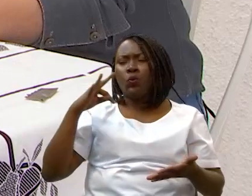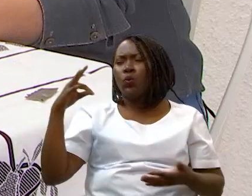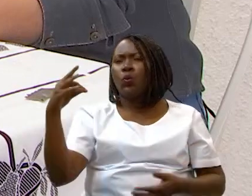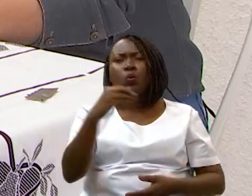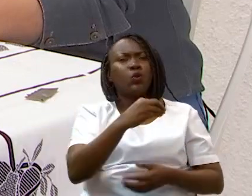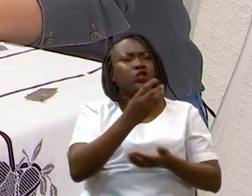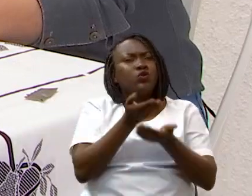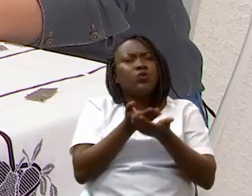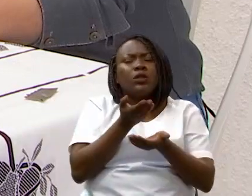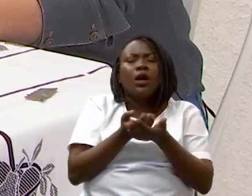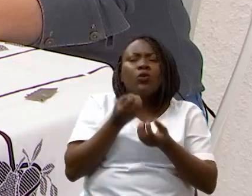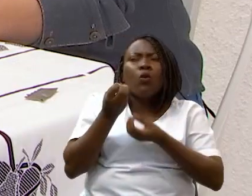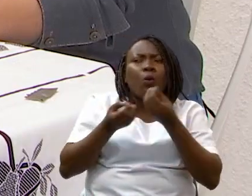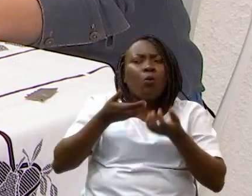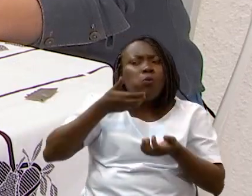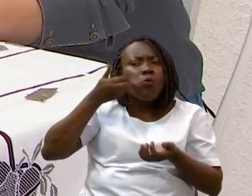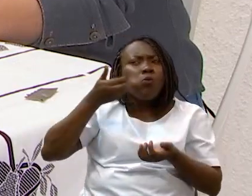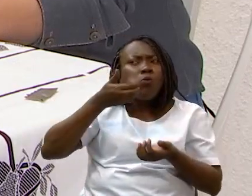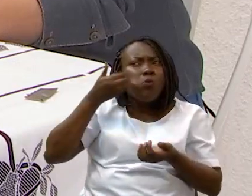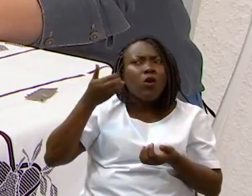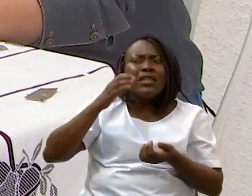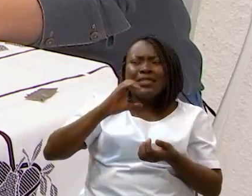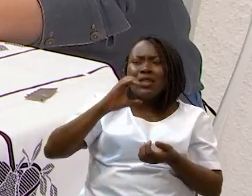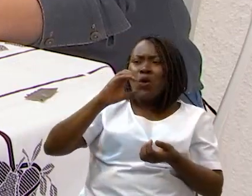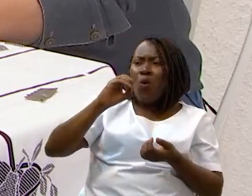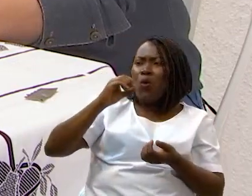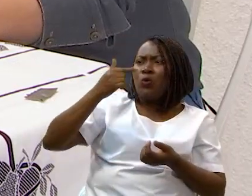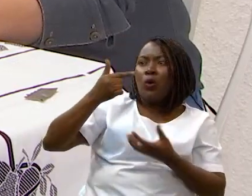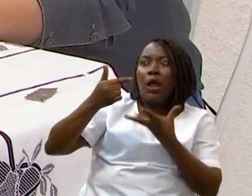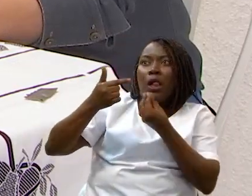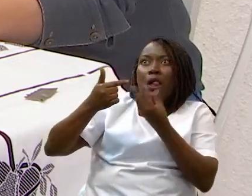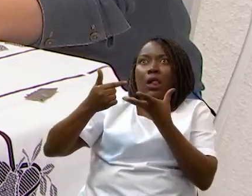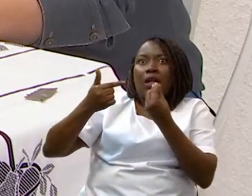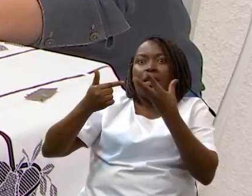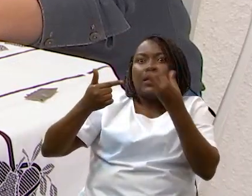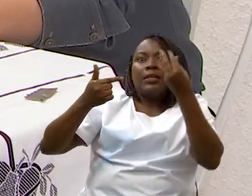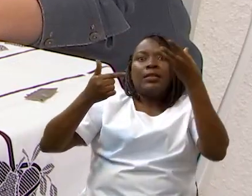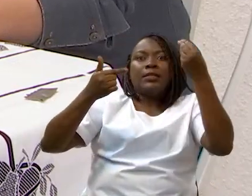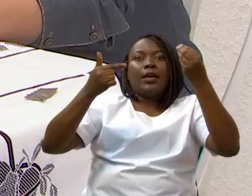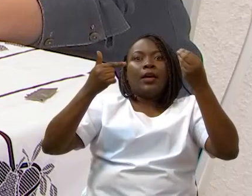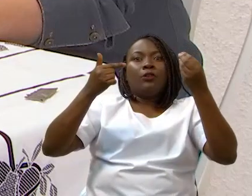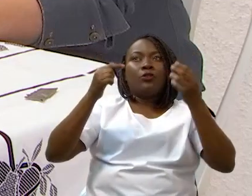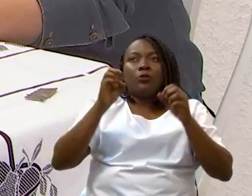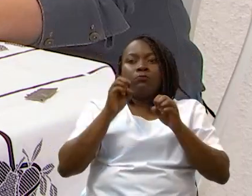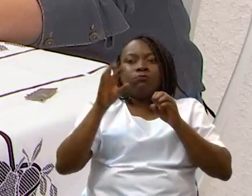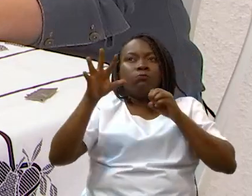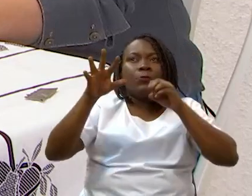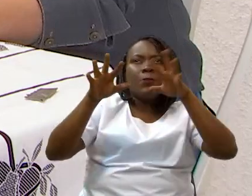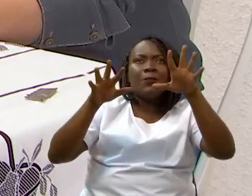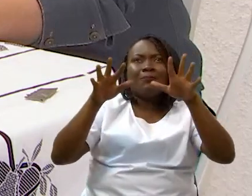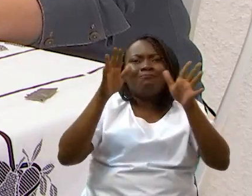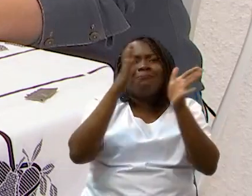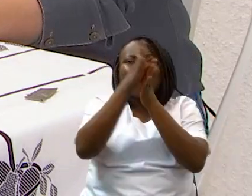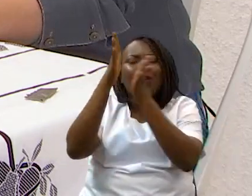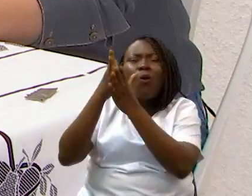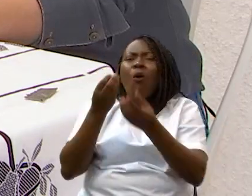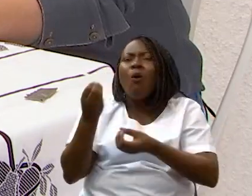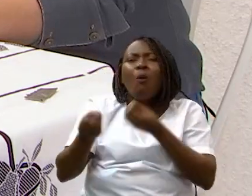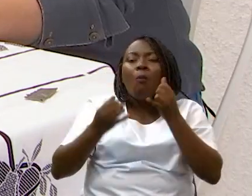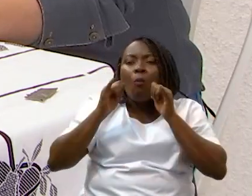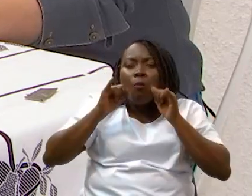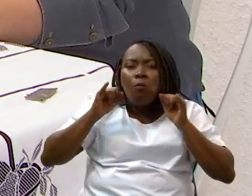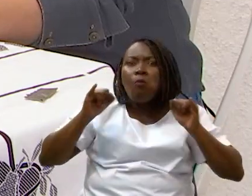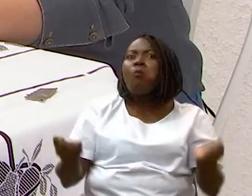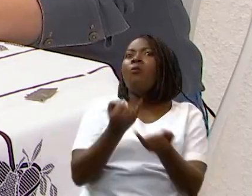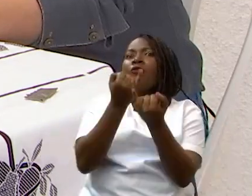mundo estudando como aproveitar esse CO2 em excesso, que sai do equilíbrio da natureza, que foge do equilíbrio,